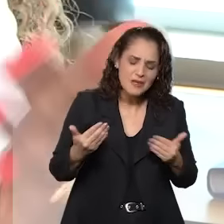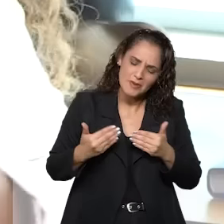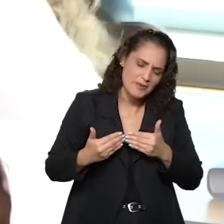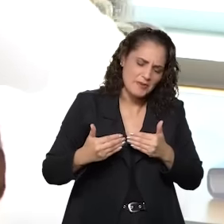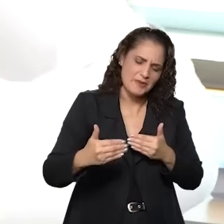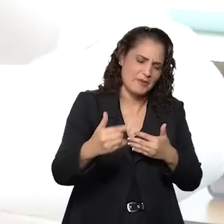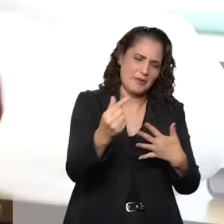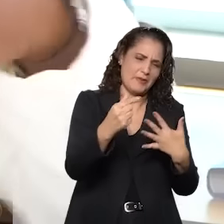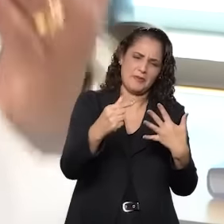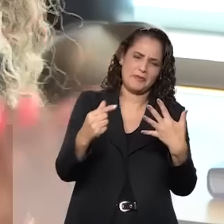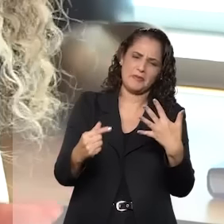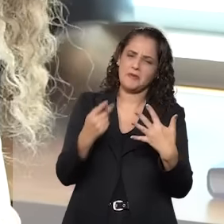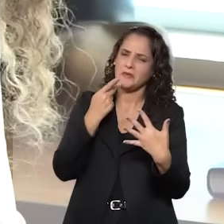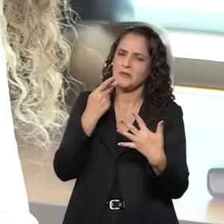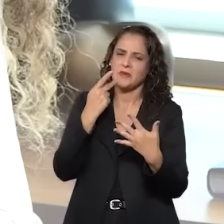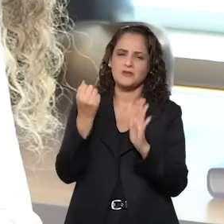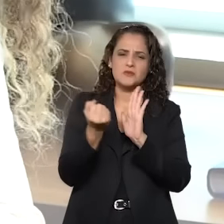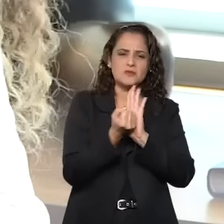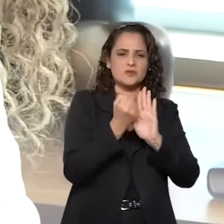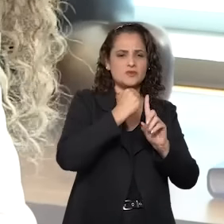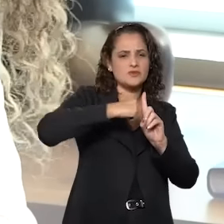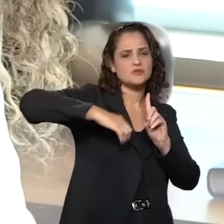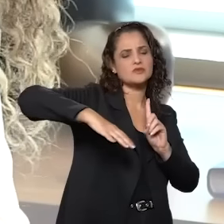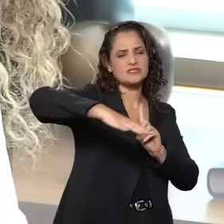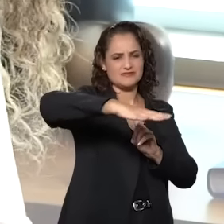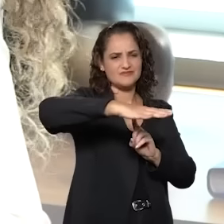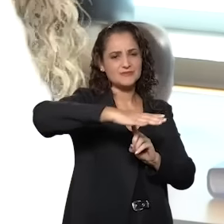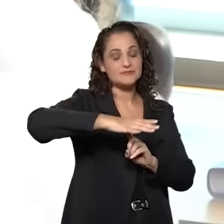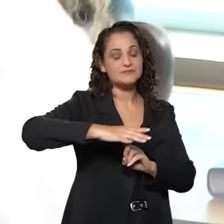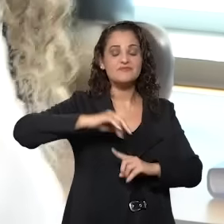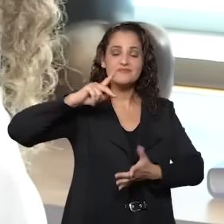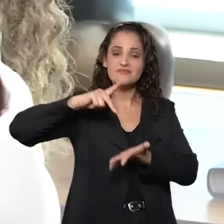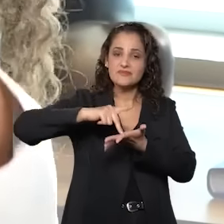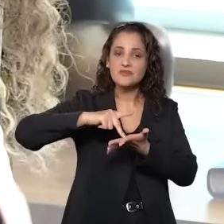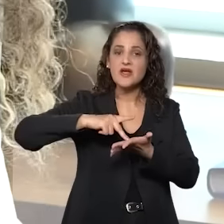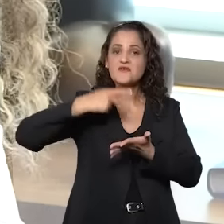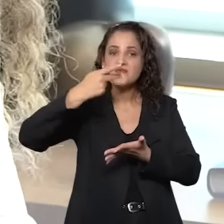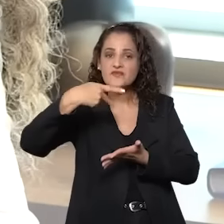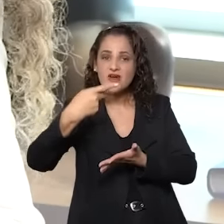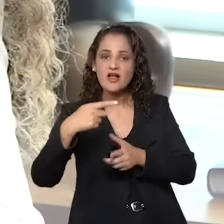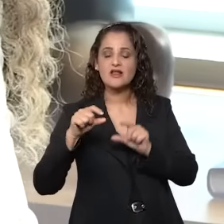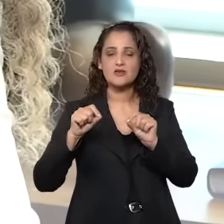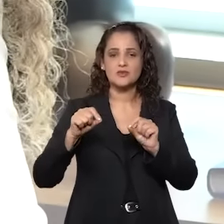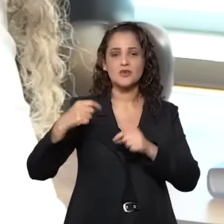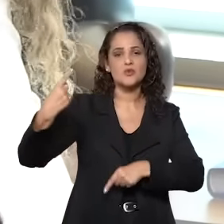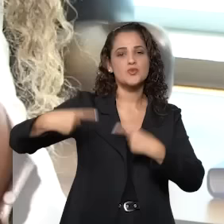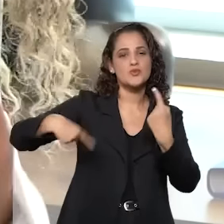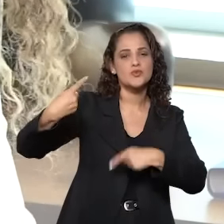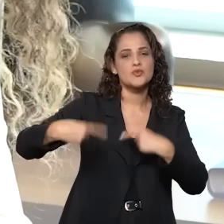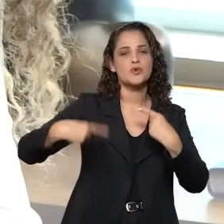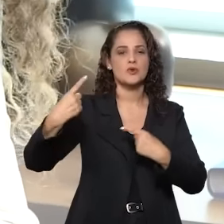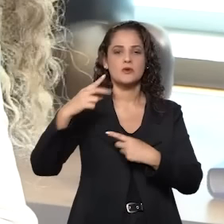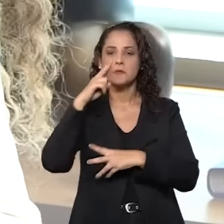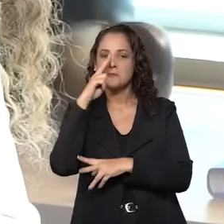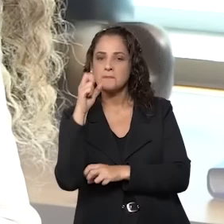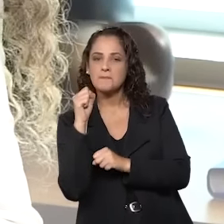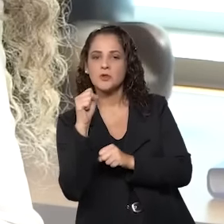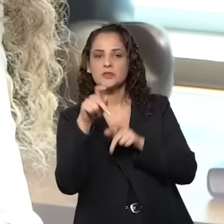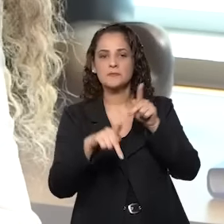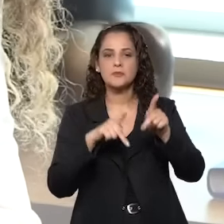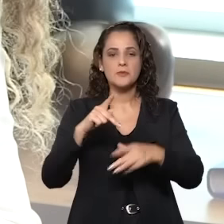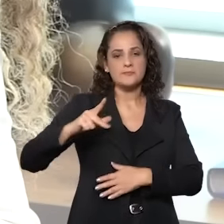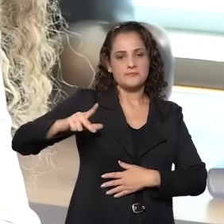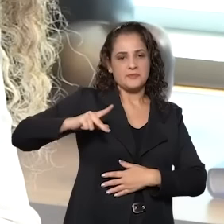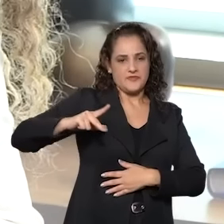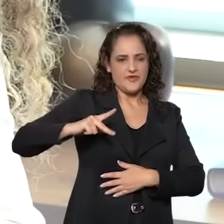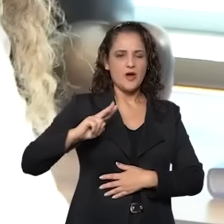E por aí vai a gente falando de vários dos marcadores sociais da sociedade então de fato a gente falar né de políticas tanto do poder público como como